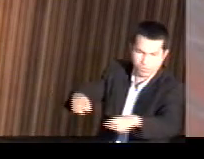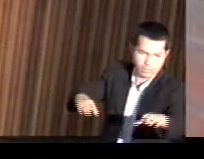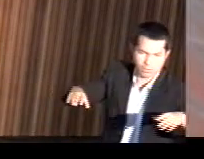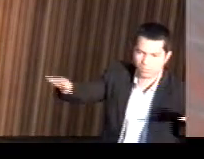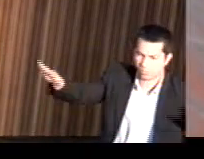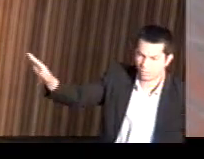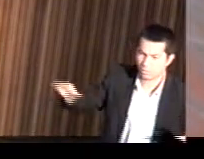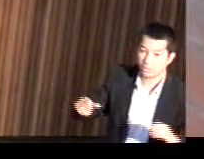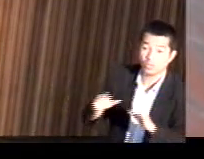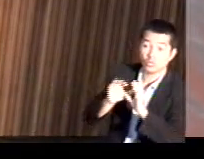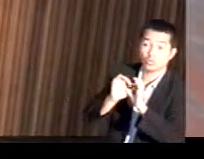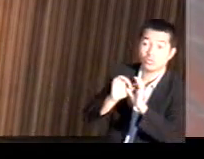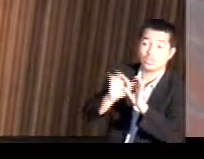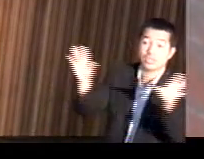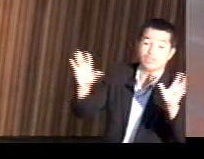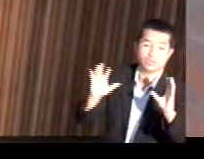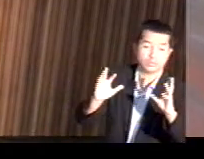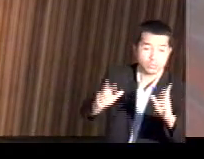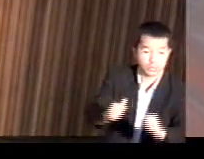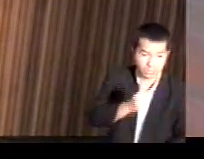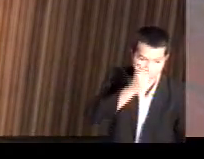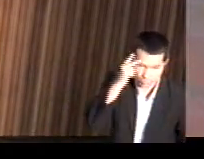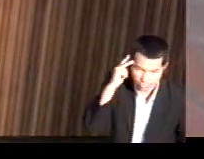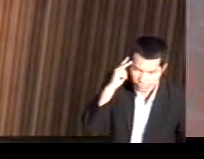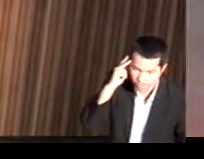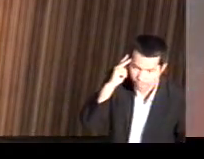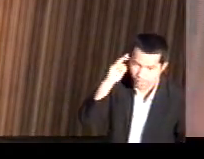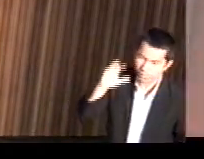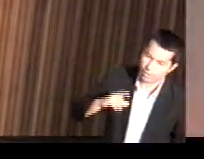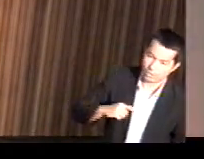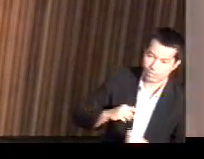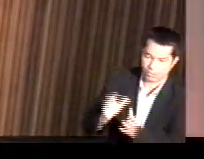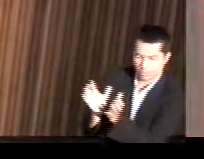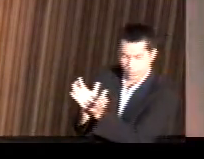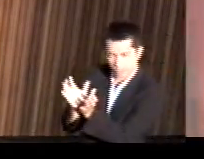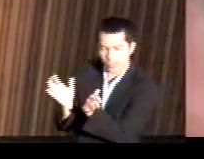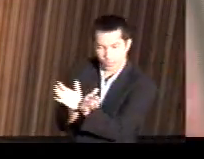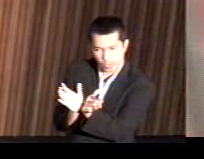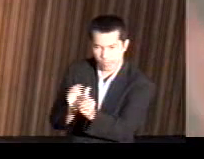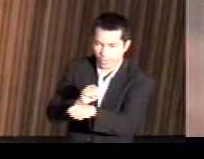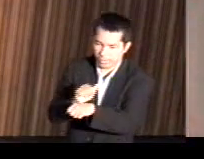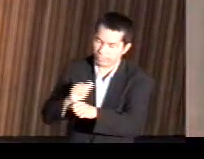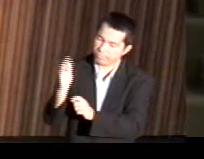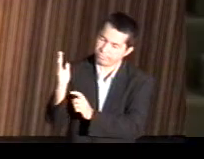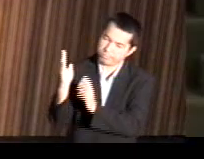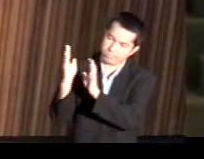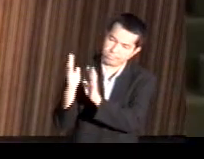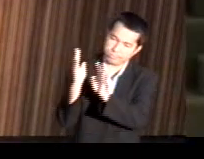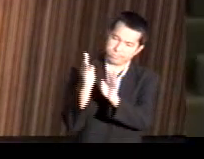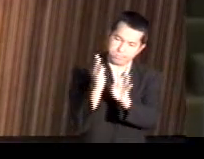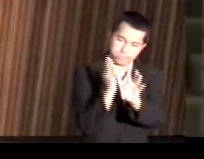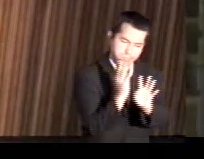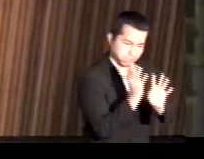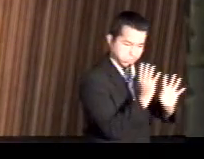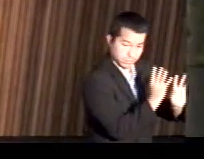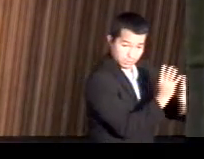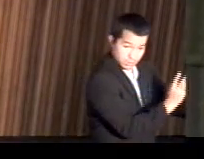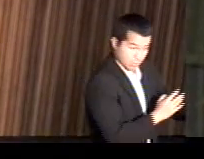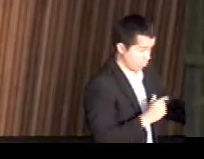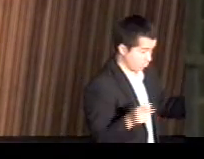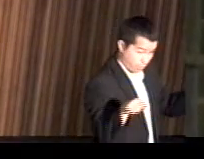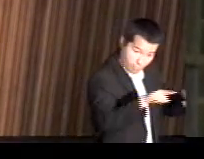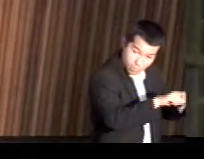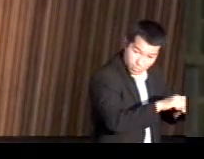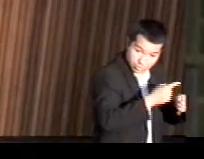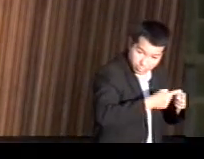aparece uma figura enigmática chamada Melquisedeque. Ele aparece como rei da cidade de